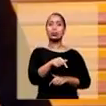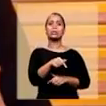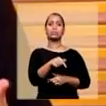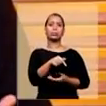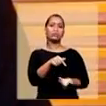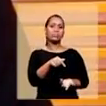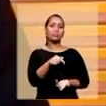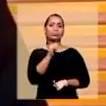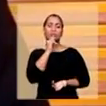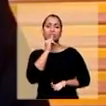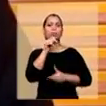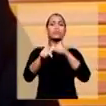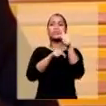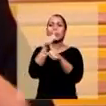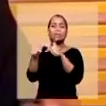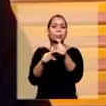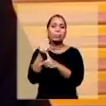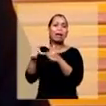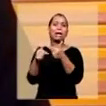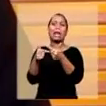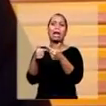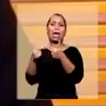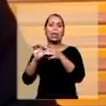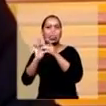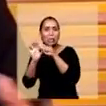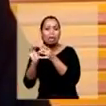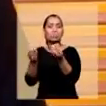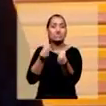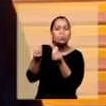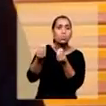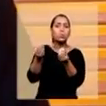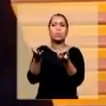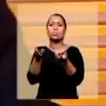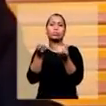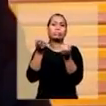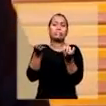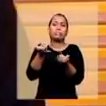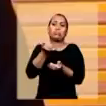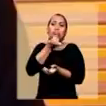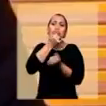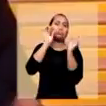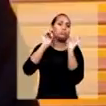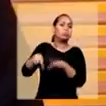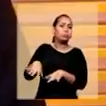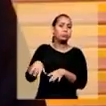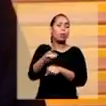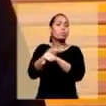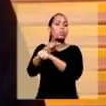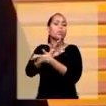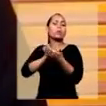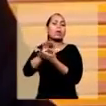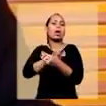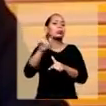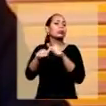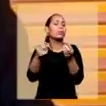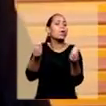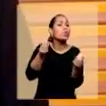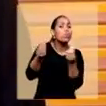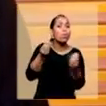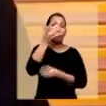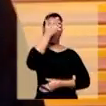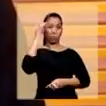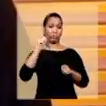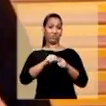tornando uma mão de obra informal, ele vai viver de bico, ele desiste e não procura mais emprego. Como é que